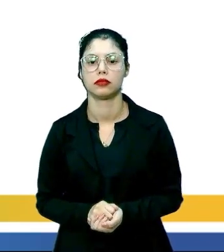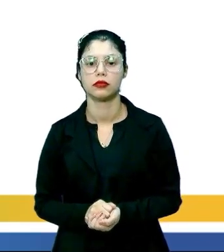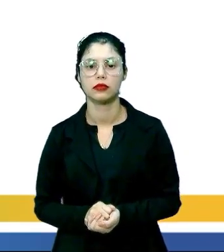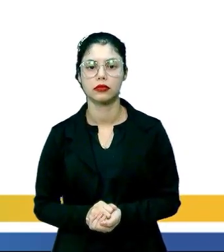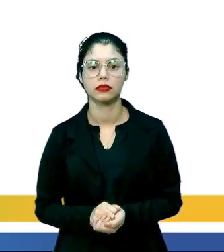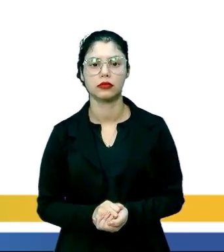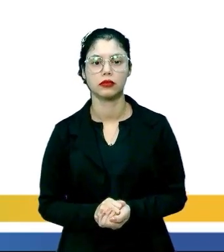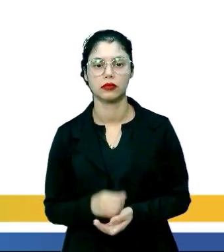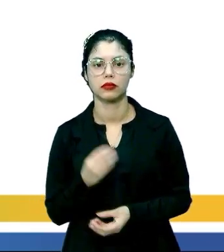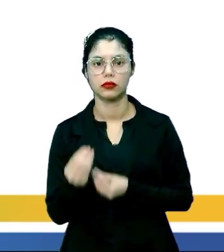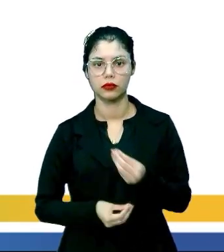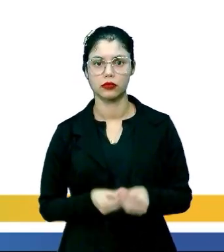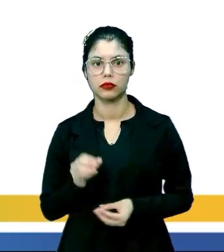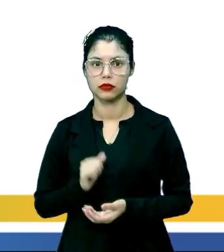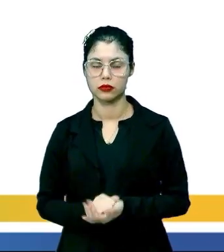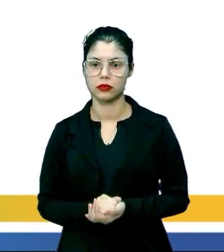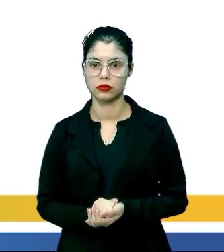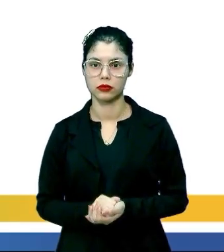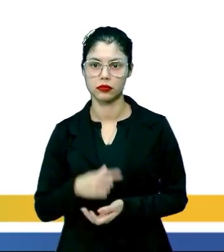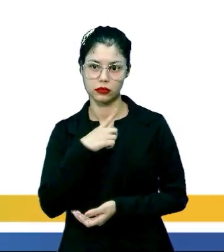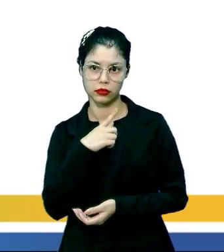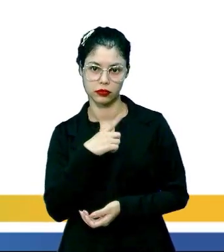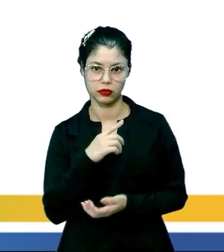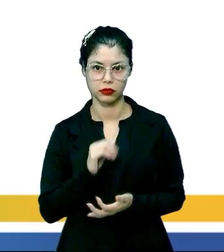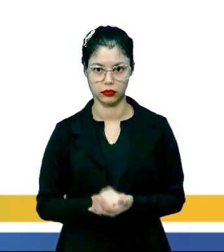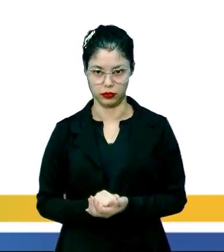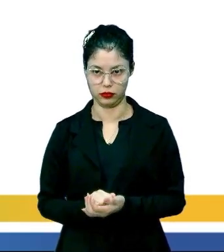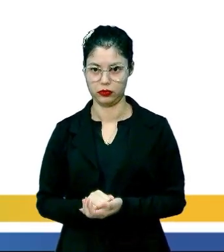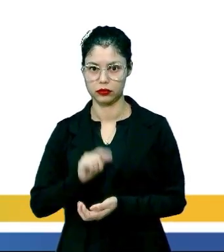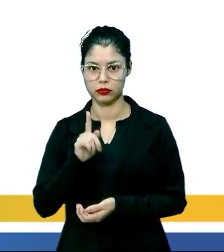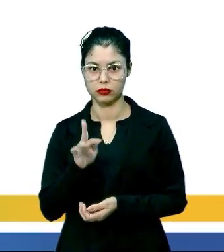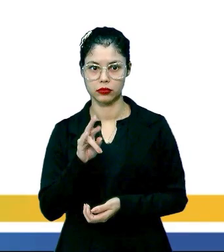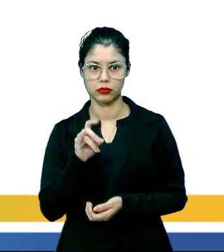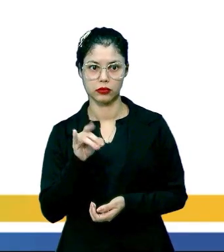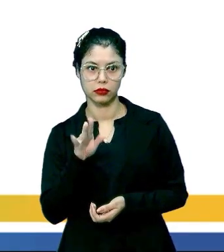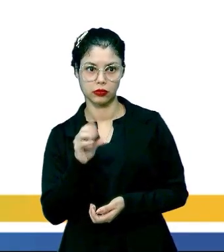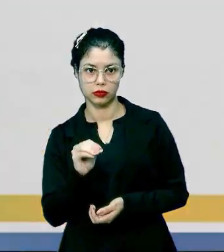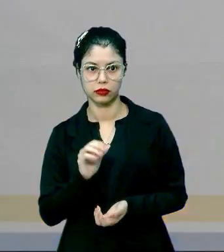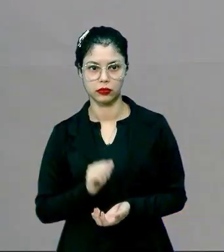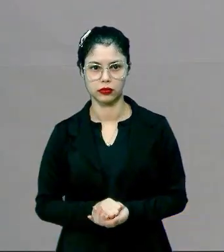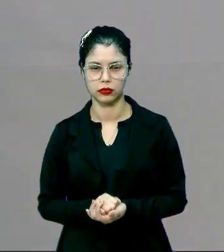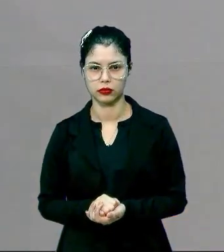ó, como é que funciona o néfron? A gente tem um glomérulo, tá?